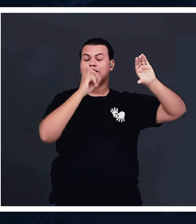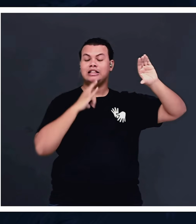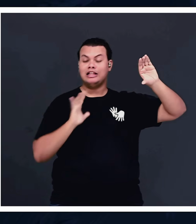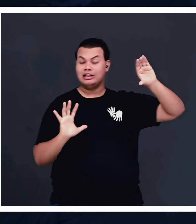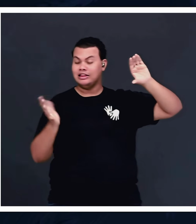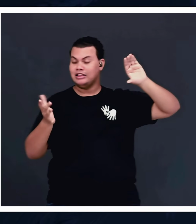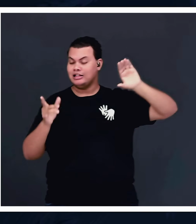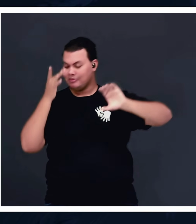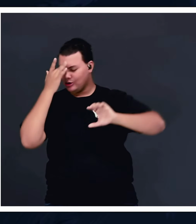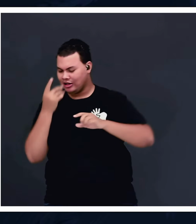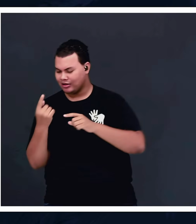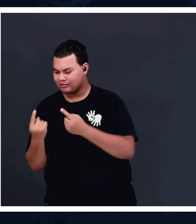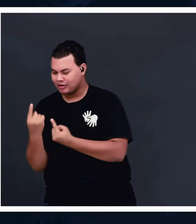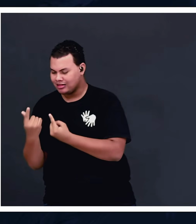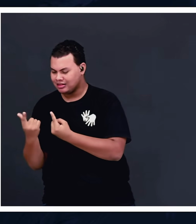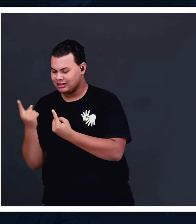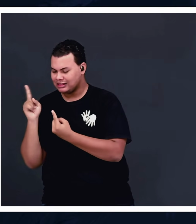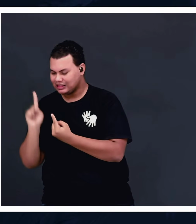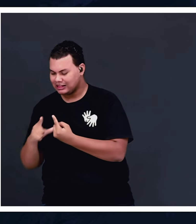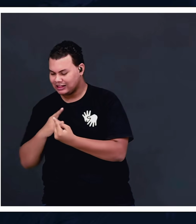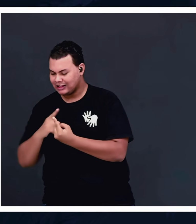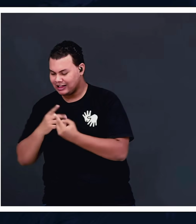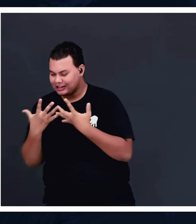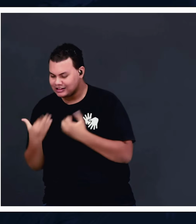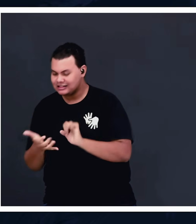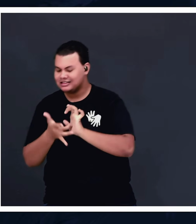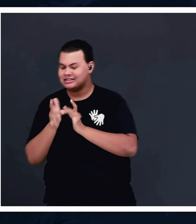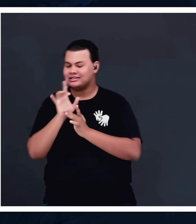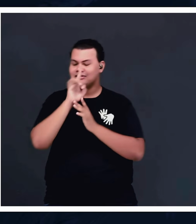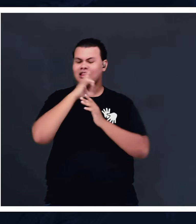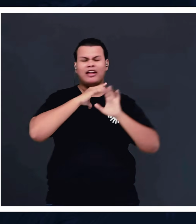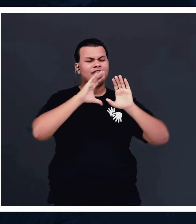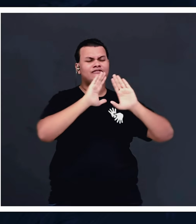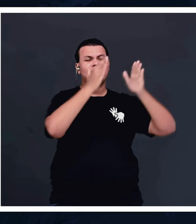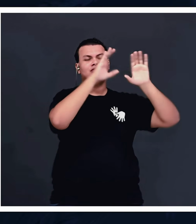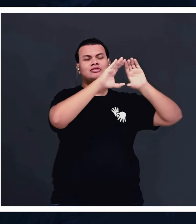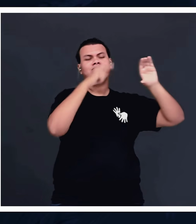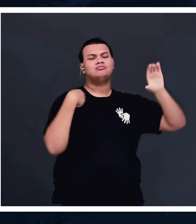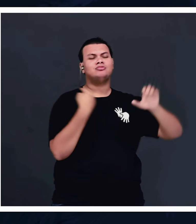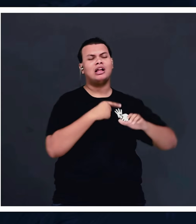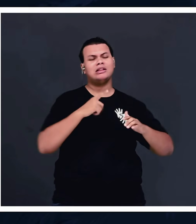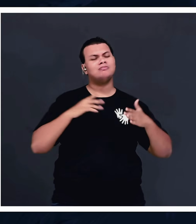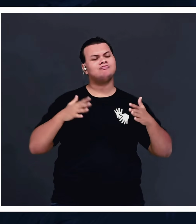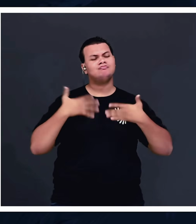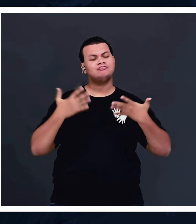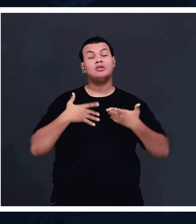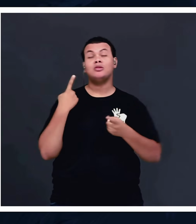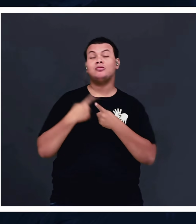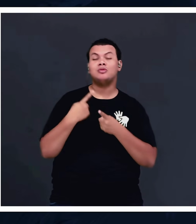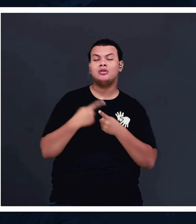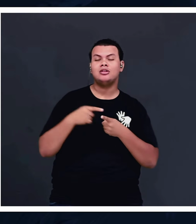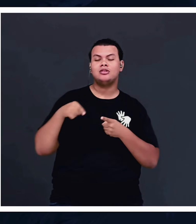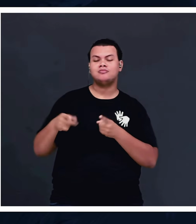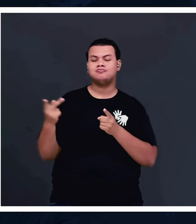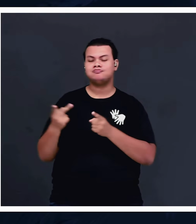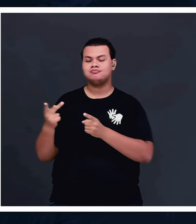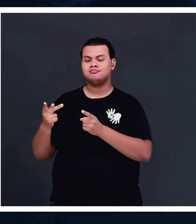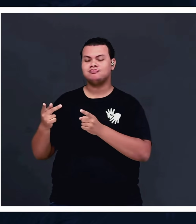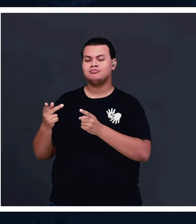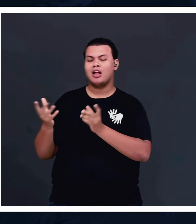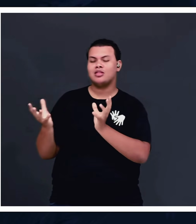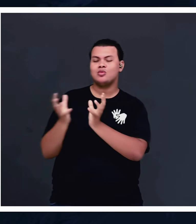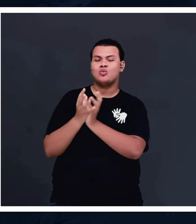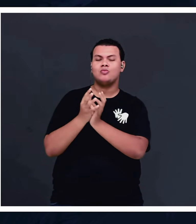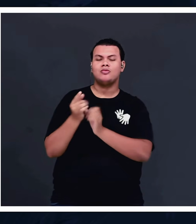quando pessoas aceitam Jesus como Senhor e Salvador. Nós nos alegramos, Pai, porque esse grupo estará